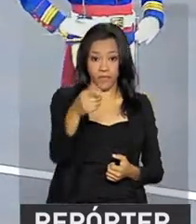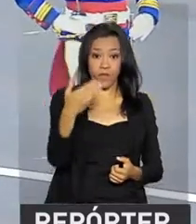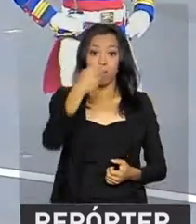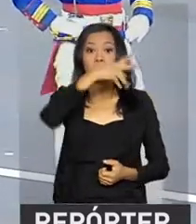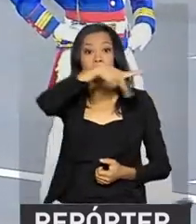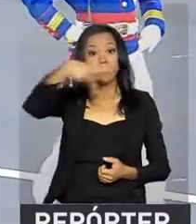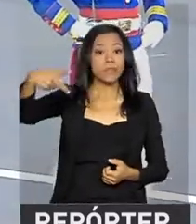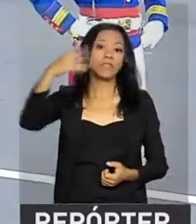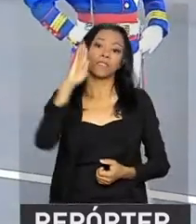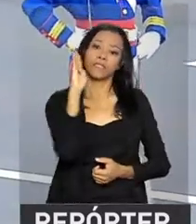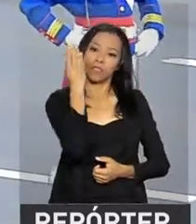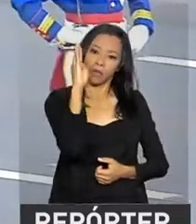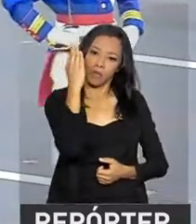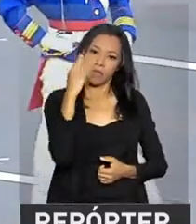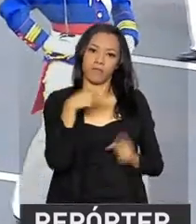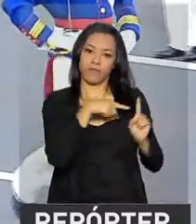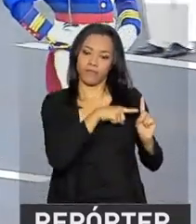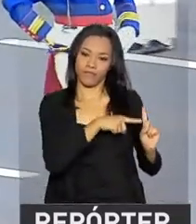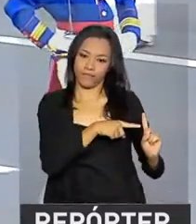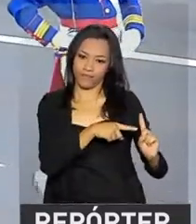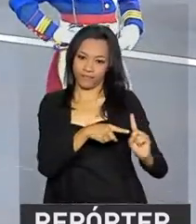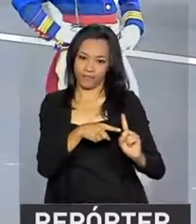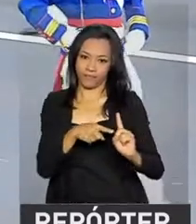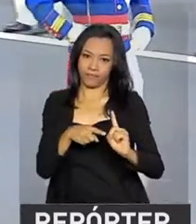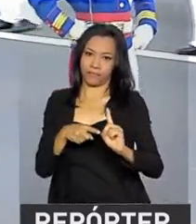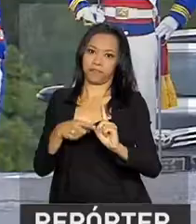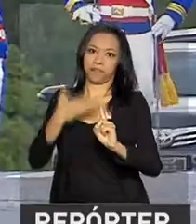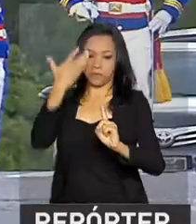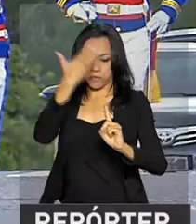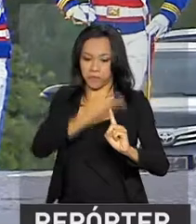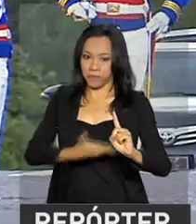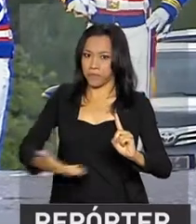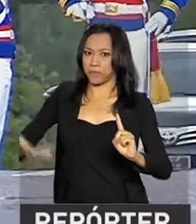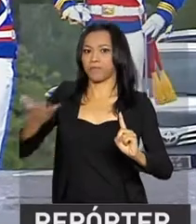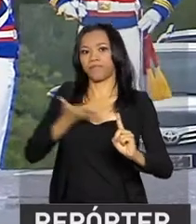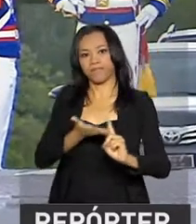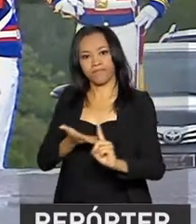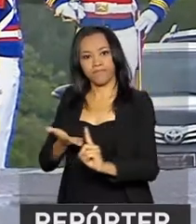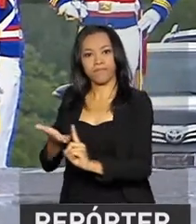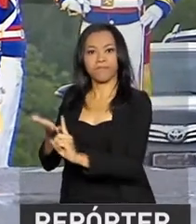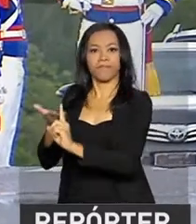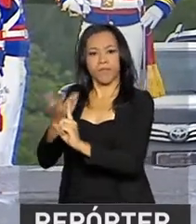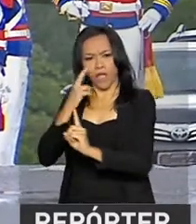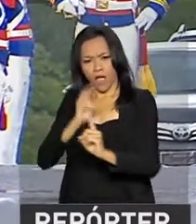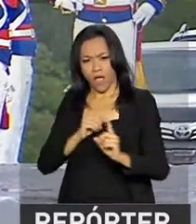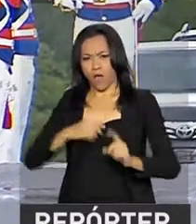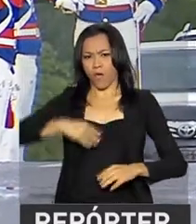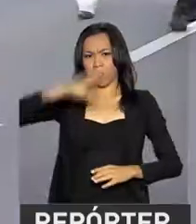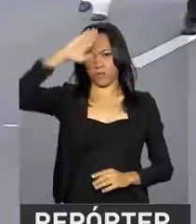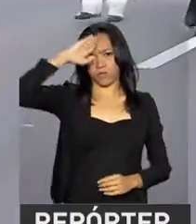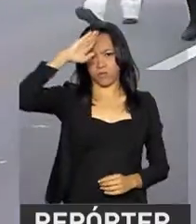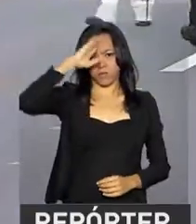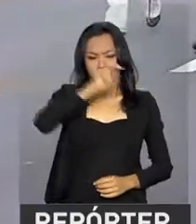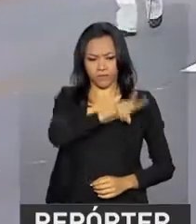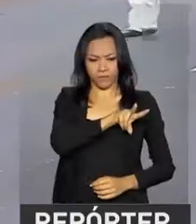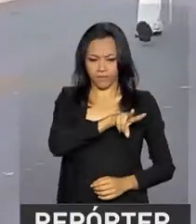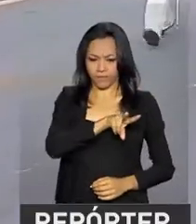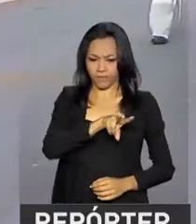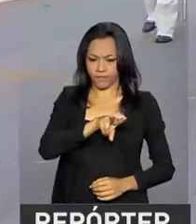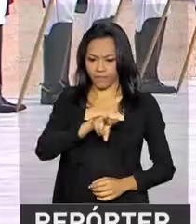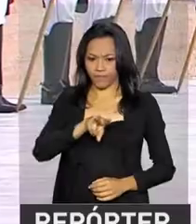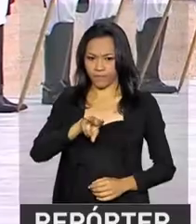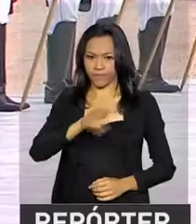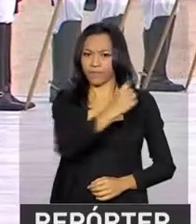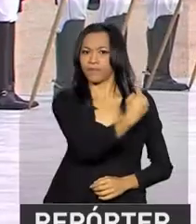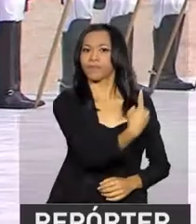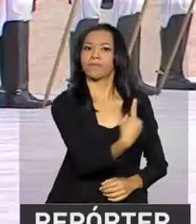da Bolívia, Evo Morales, foi recebido com honras de chefe de Estado. Ele passou em revista o Batalhão dos Dragões da